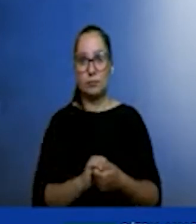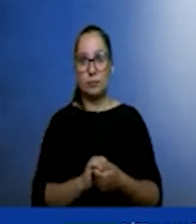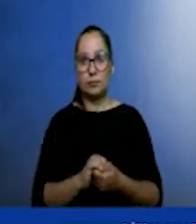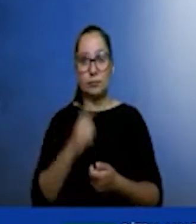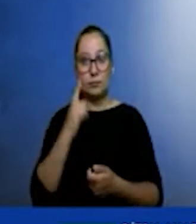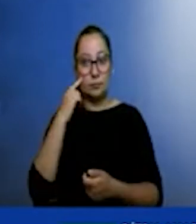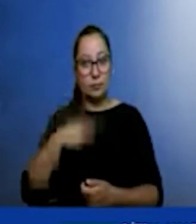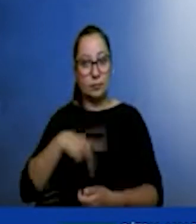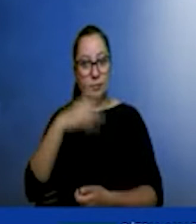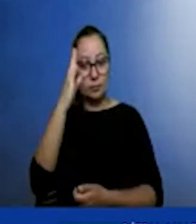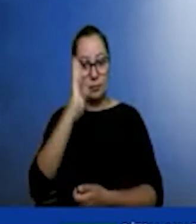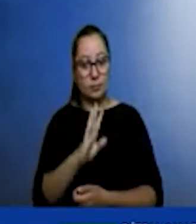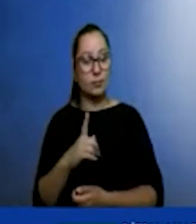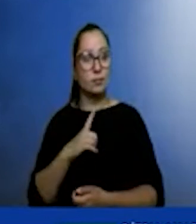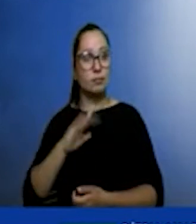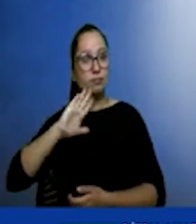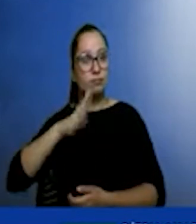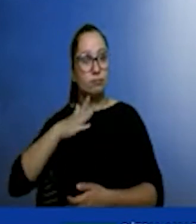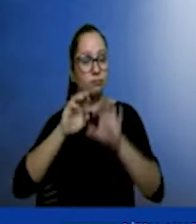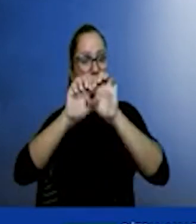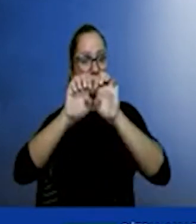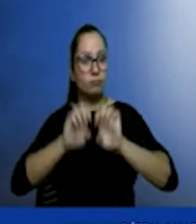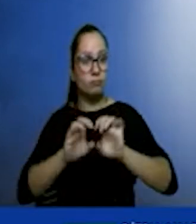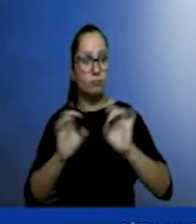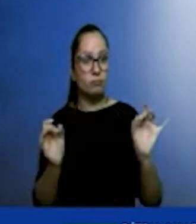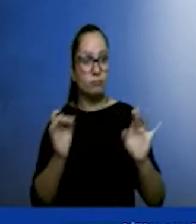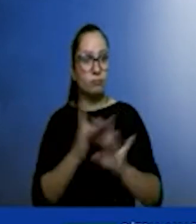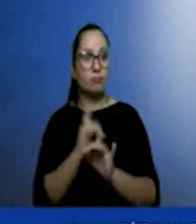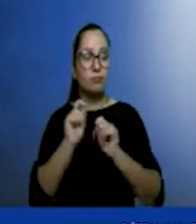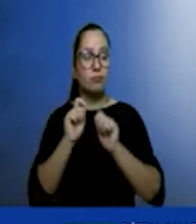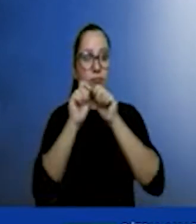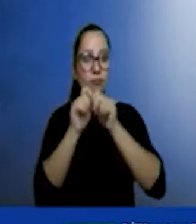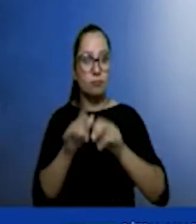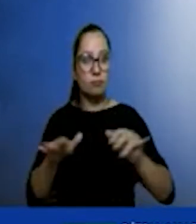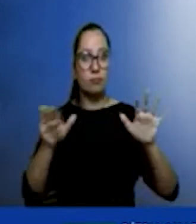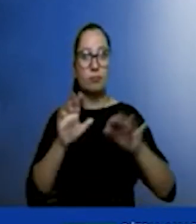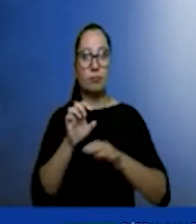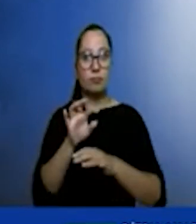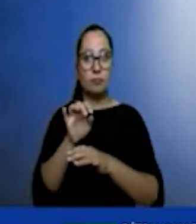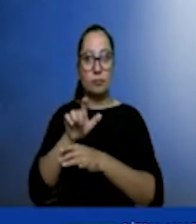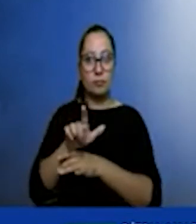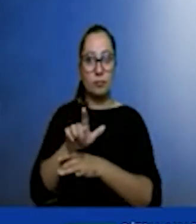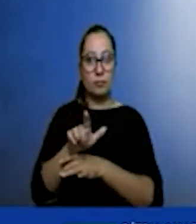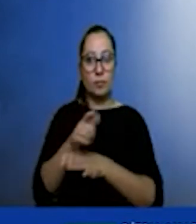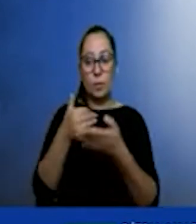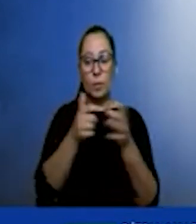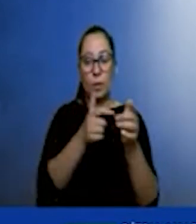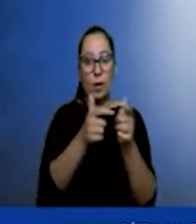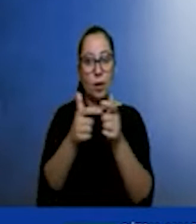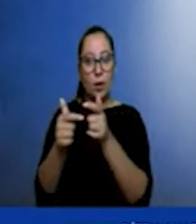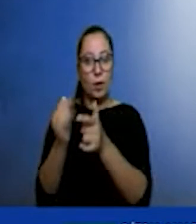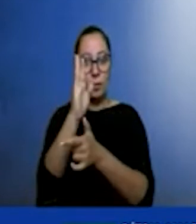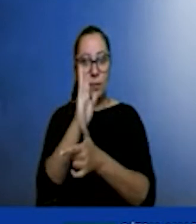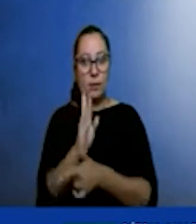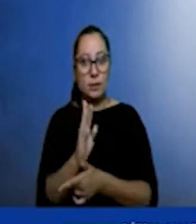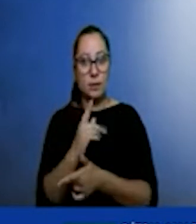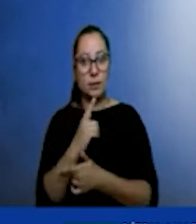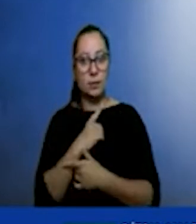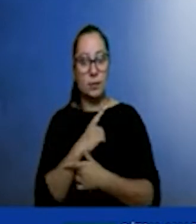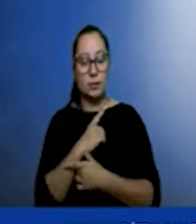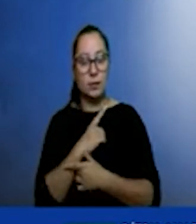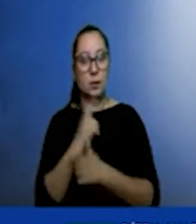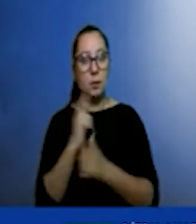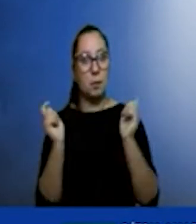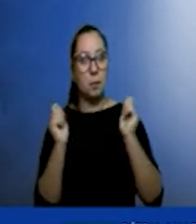nós temos já infraestrutura para distribuir etanol, qualquer lugar do Brasil você tem a possibilidade